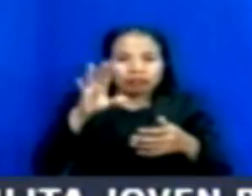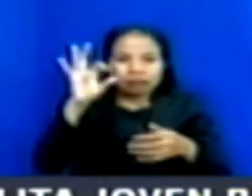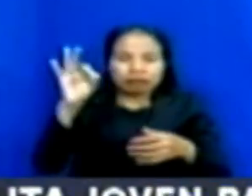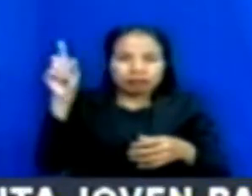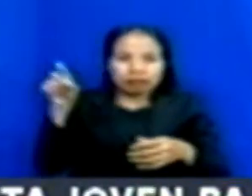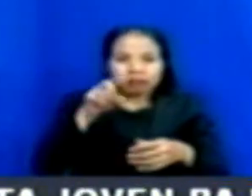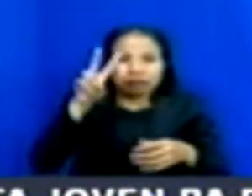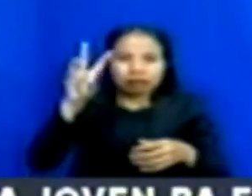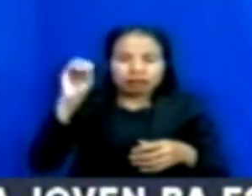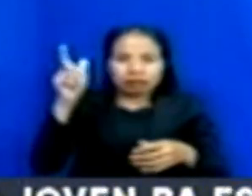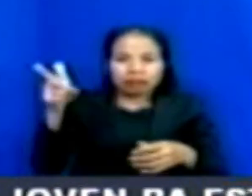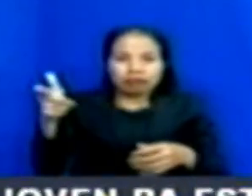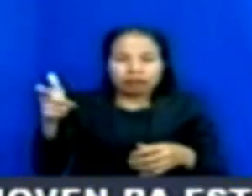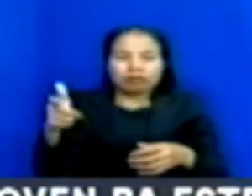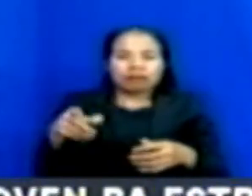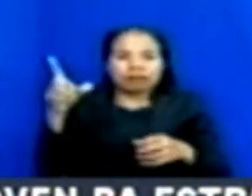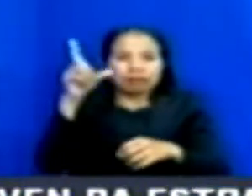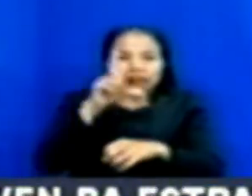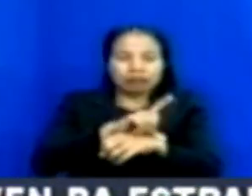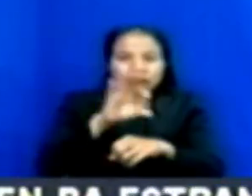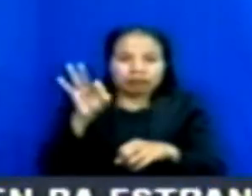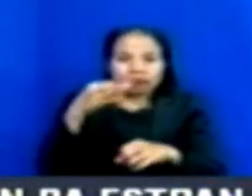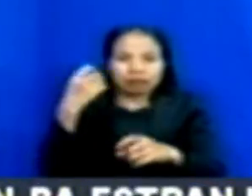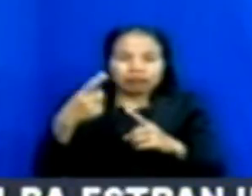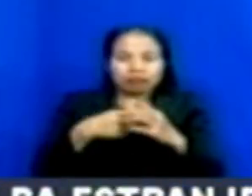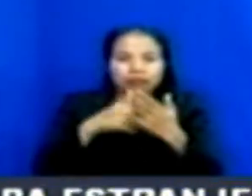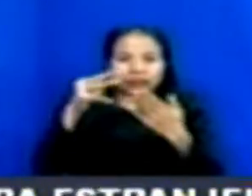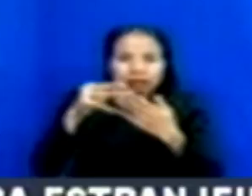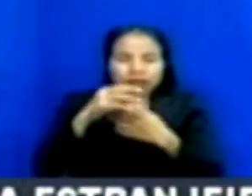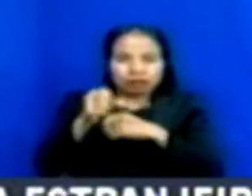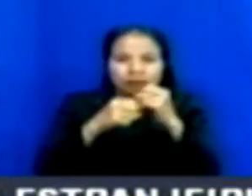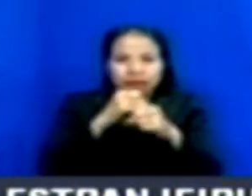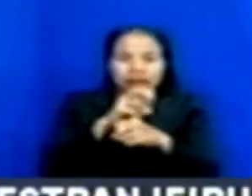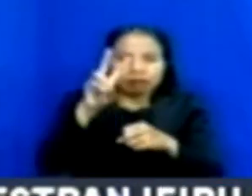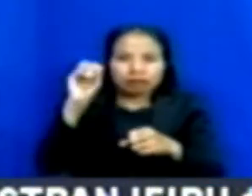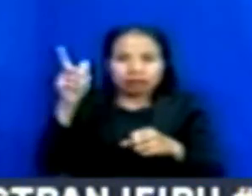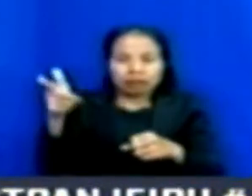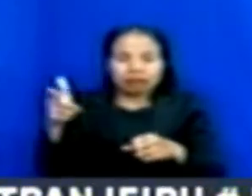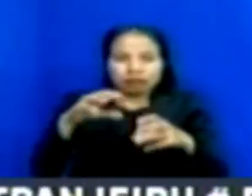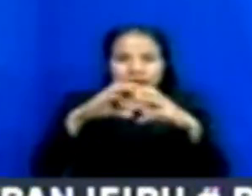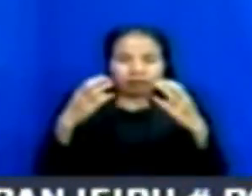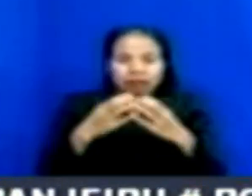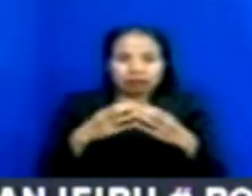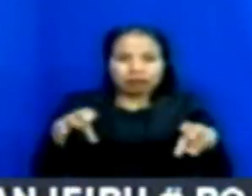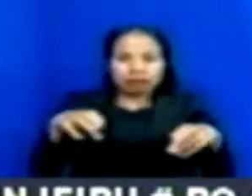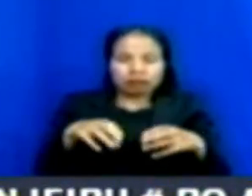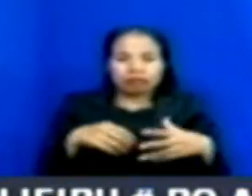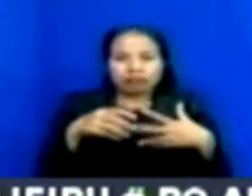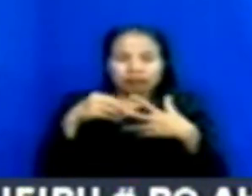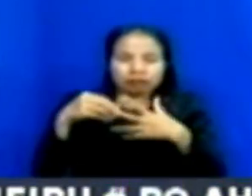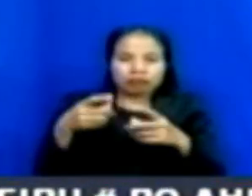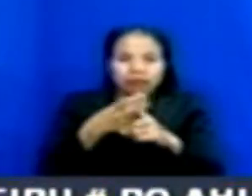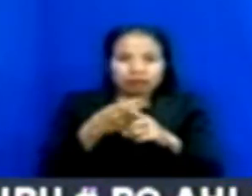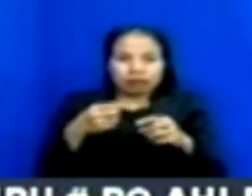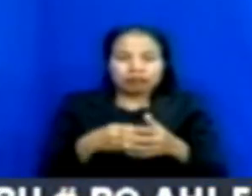barra Rihungruarwanulu. Loron sanulu resuncia fulang março tinang Rihungruarwanulu. Ho comissão técnico eventual